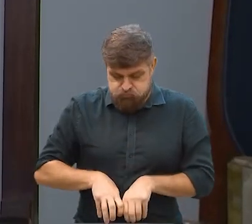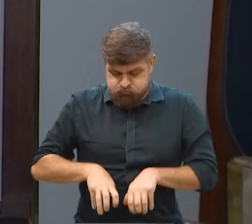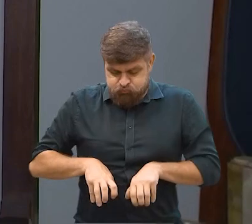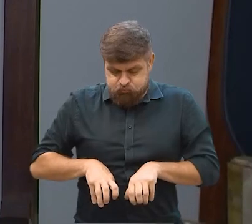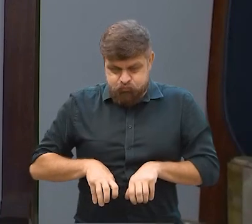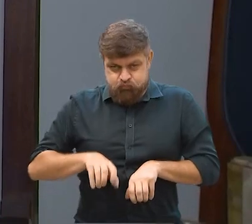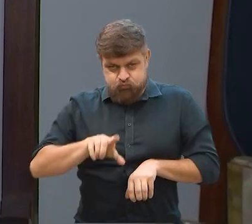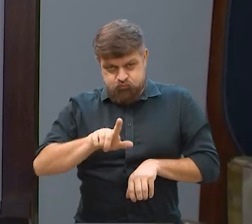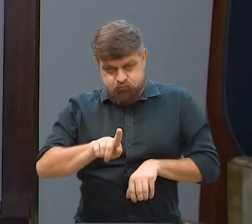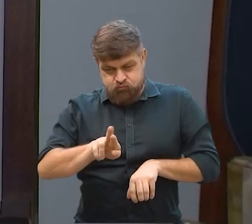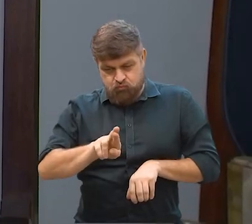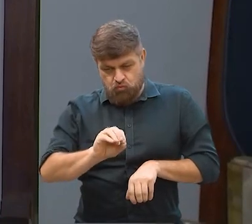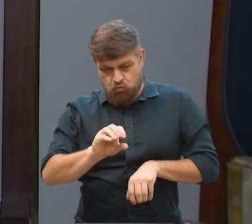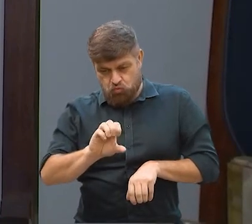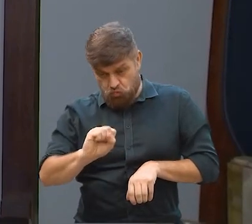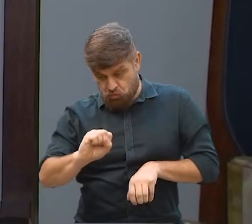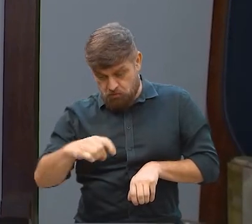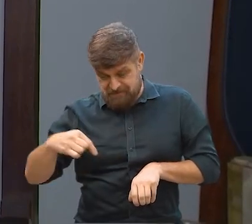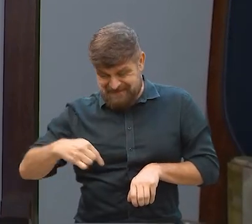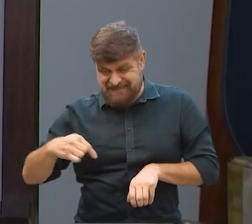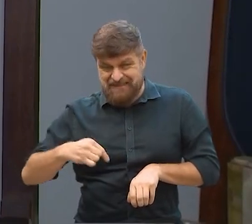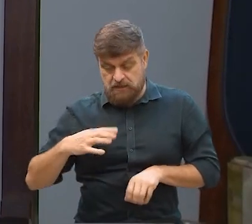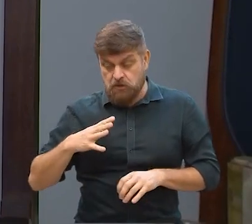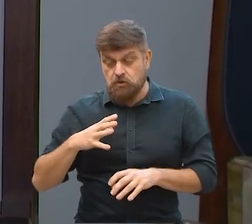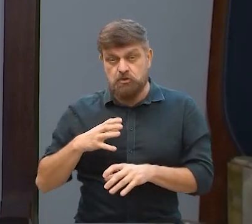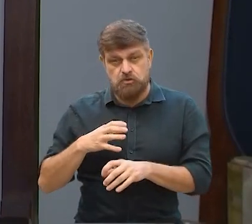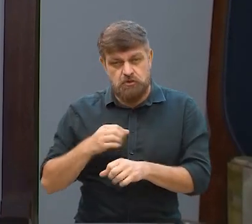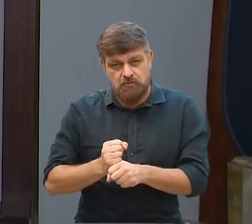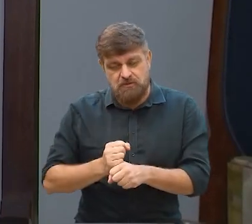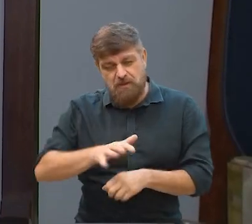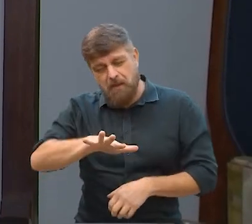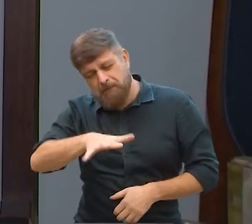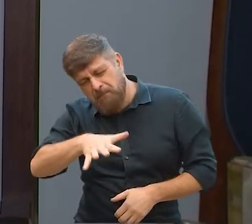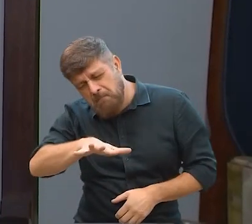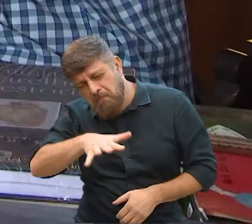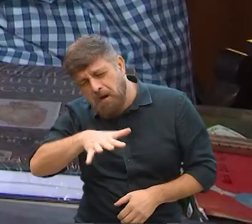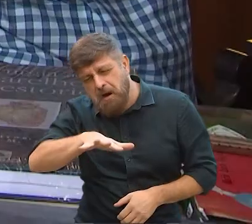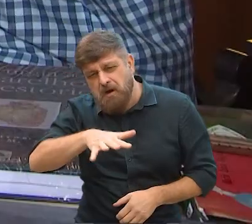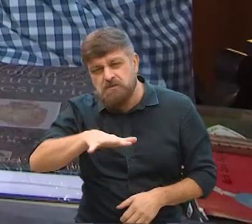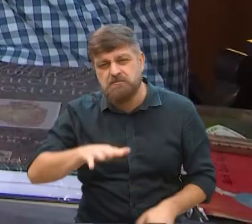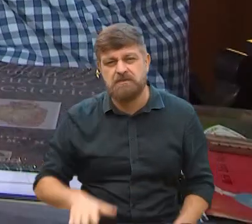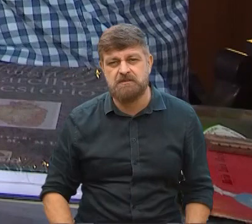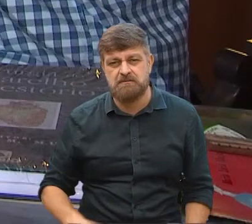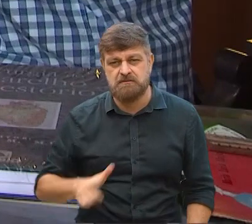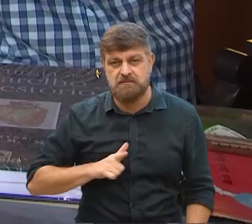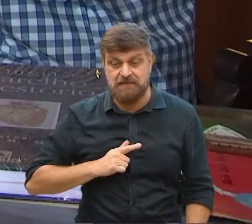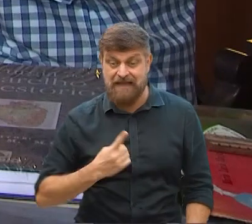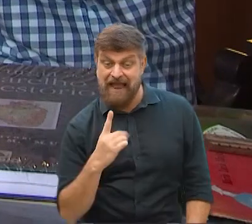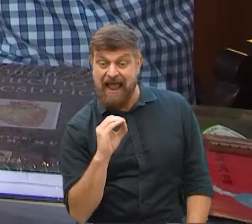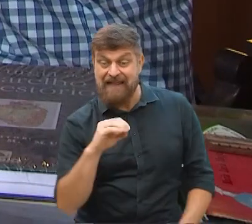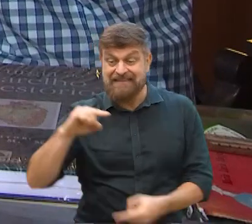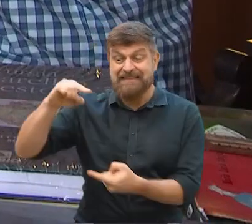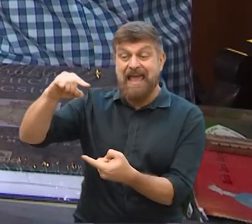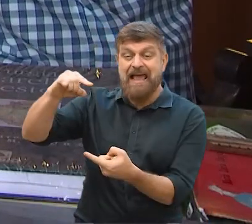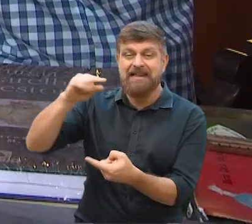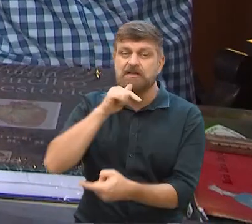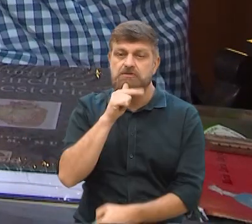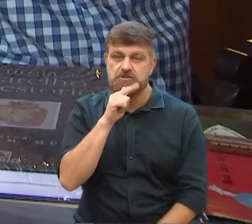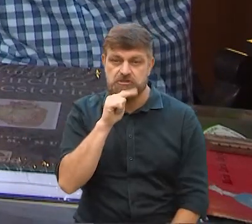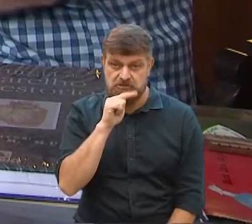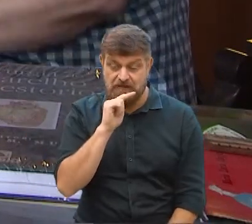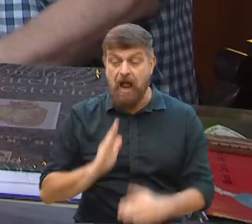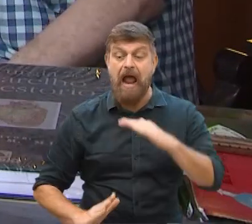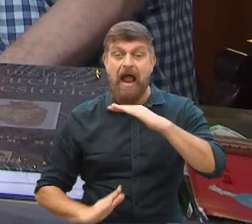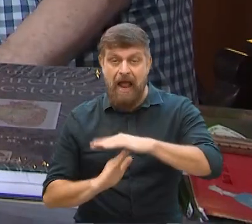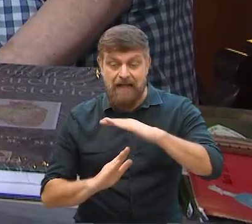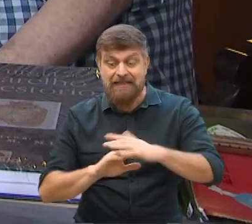nós vamos chegar nele já estamos chegando nele, trazido lá pelo ilho para o fim do delgado, às vezes 10 litros, né? 8, 9, 10,